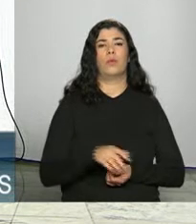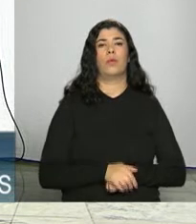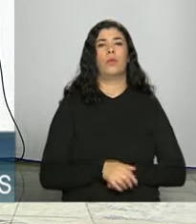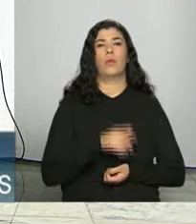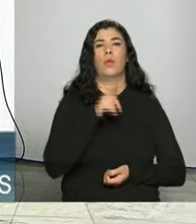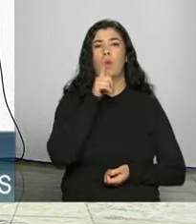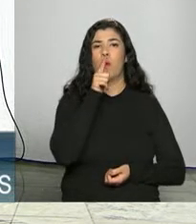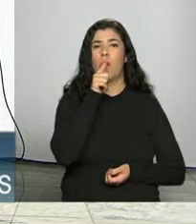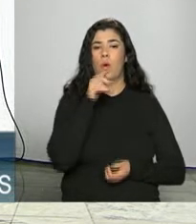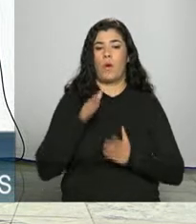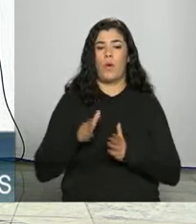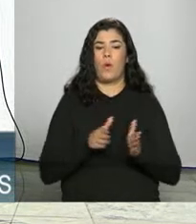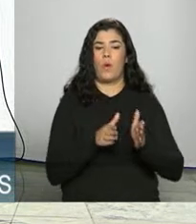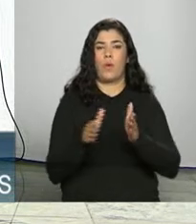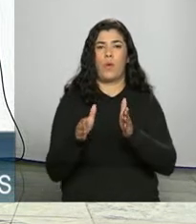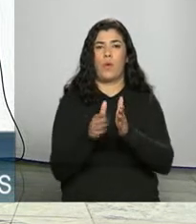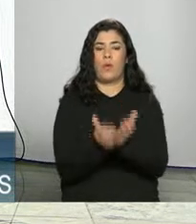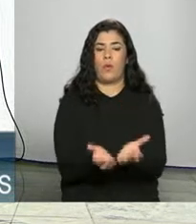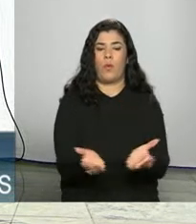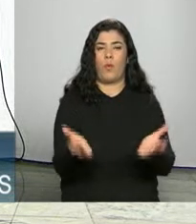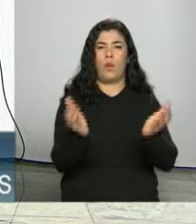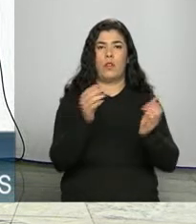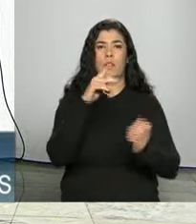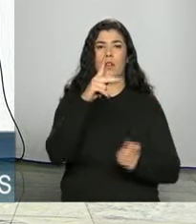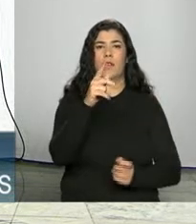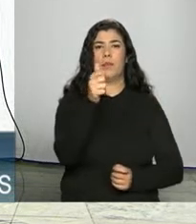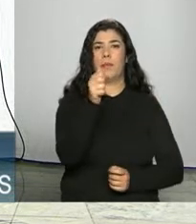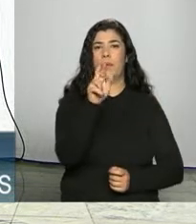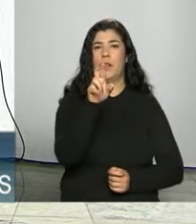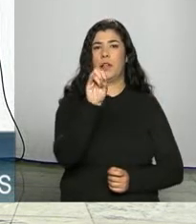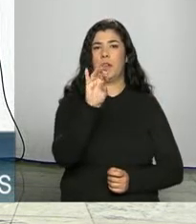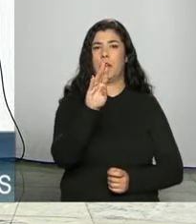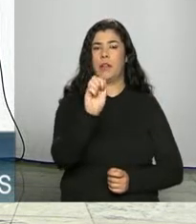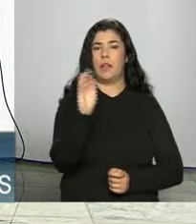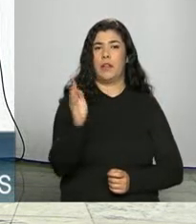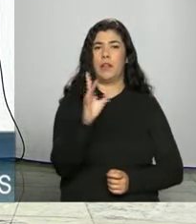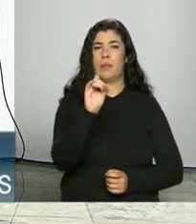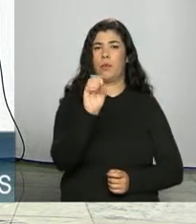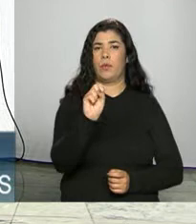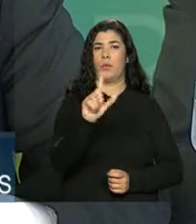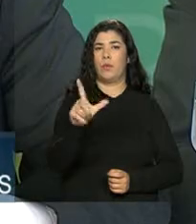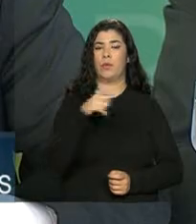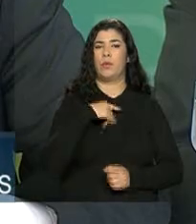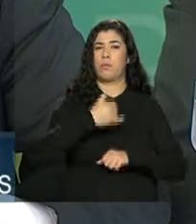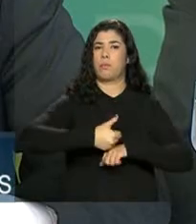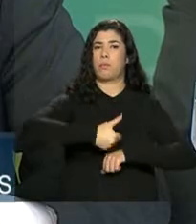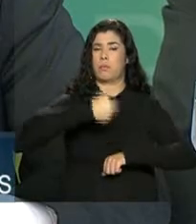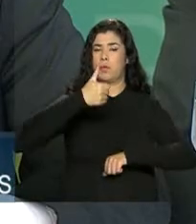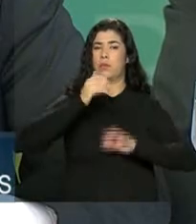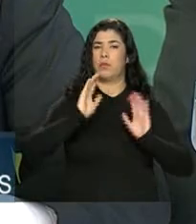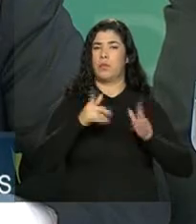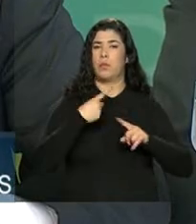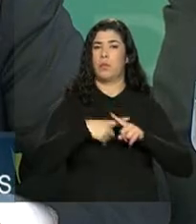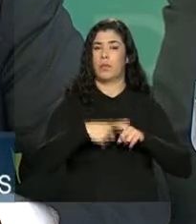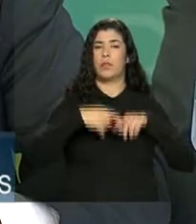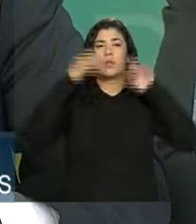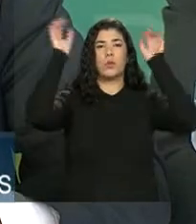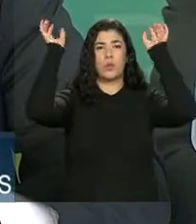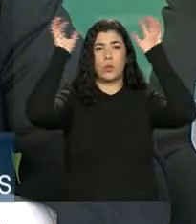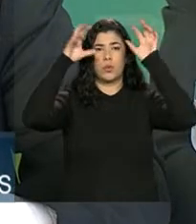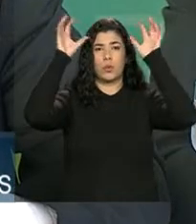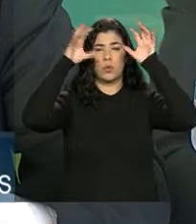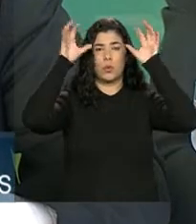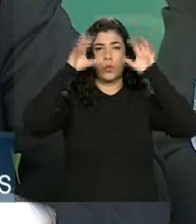ele apresentou os conjuntos de reservatórios também apresentou uma melhoria significativa em função de chuvas nós